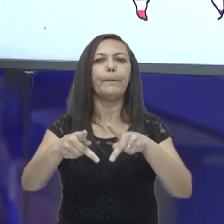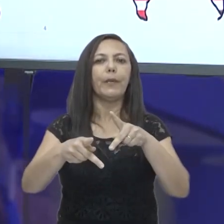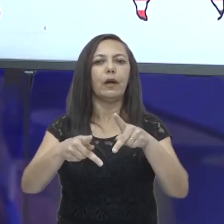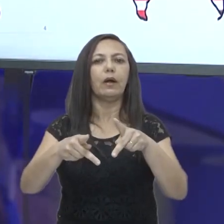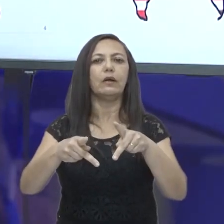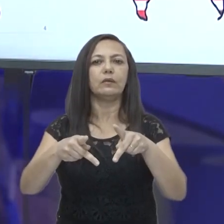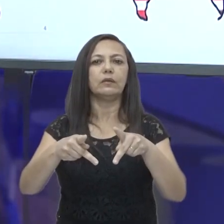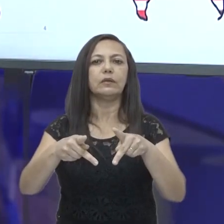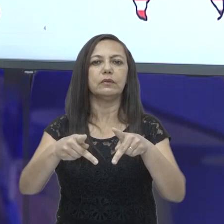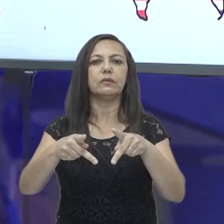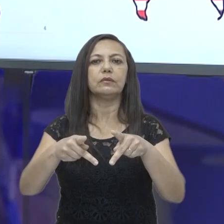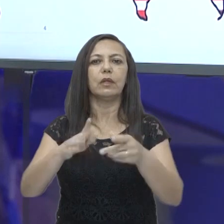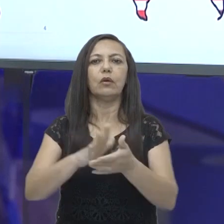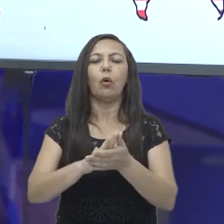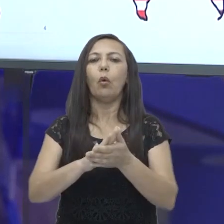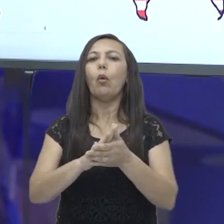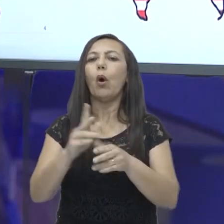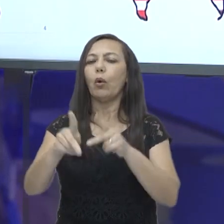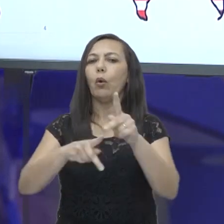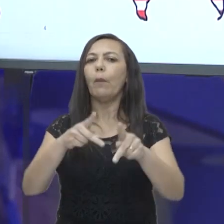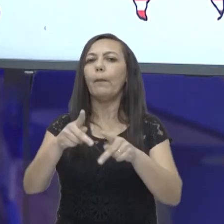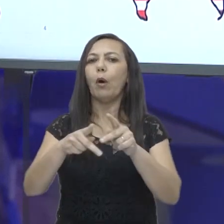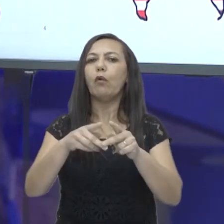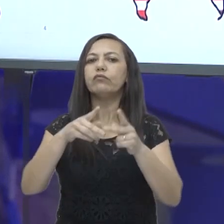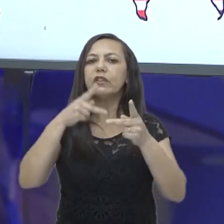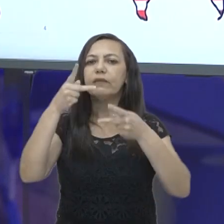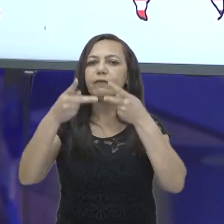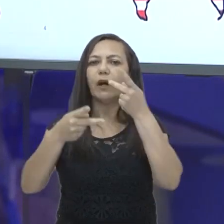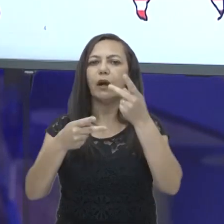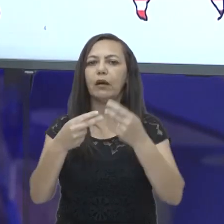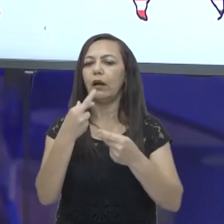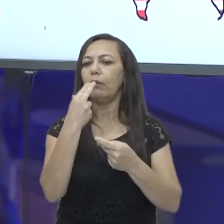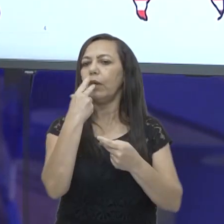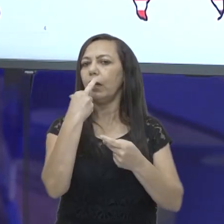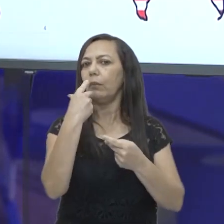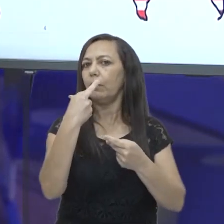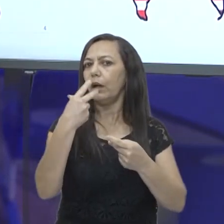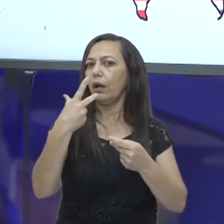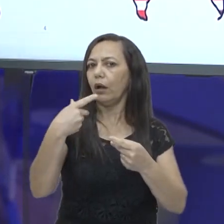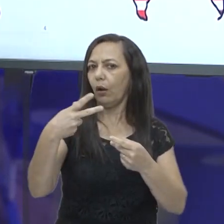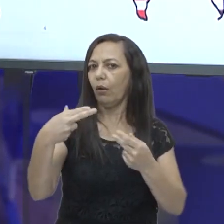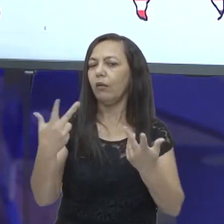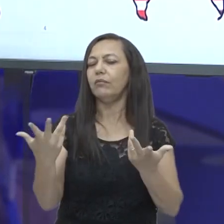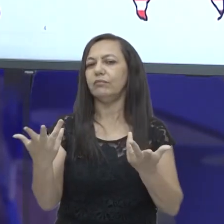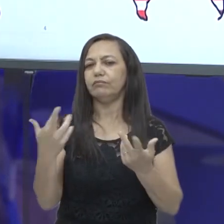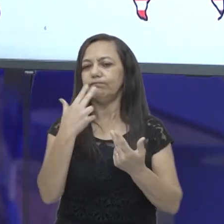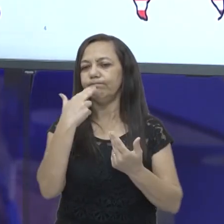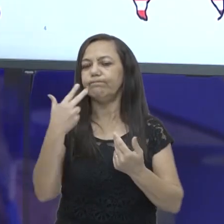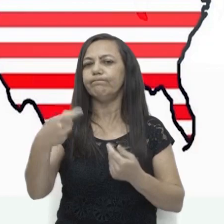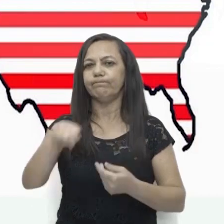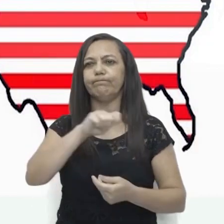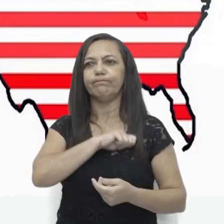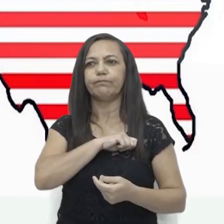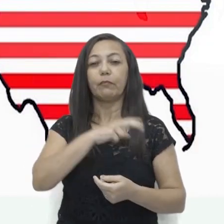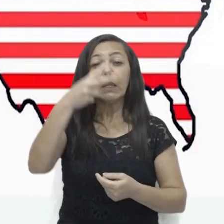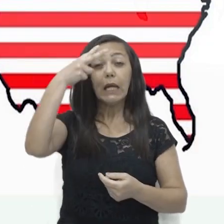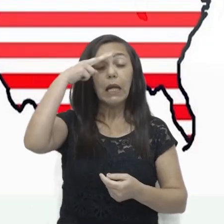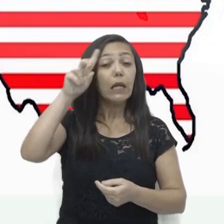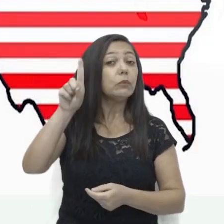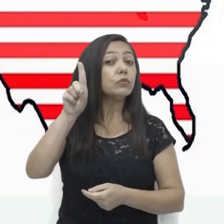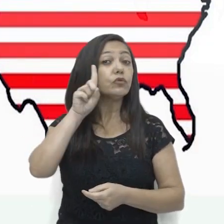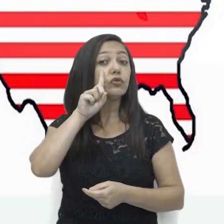dos povos mexicanos, que falavam espanhol. Beleza? Lembramos aqui, os Estados